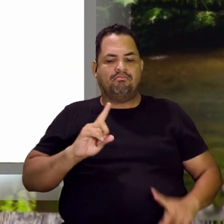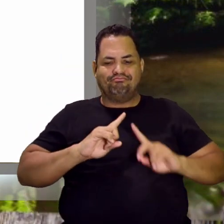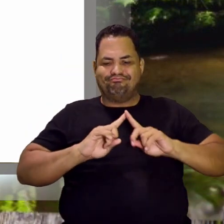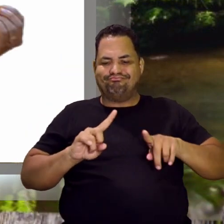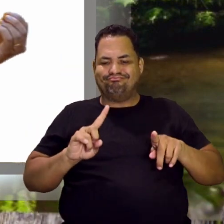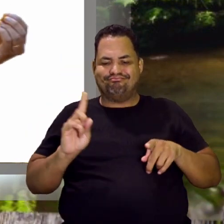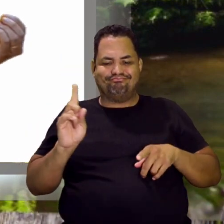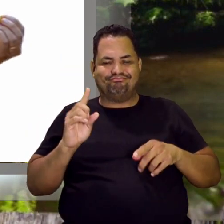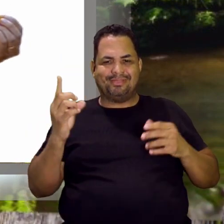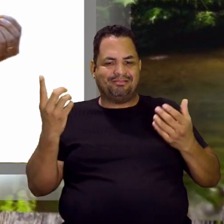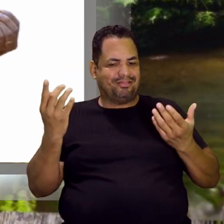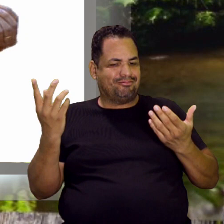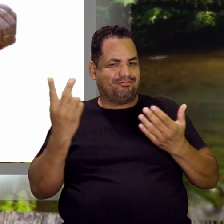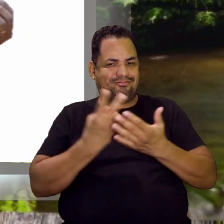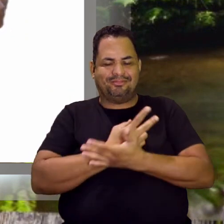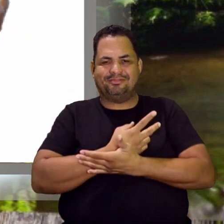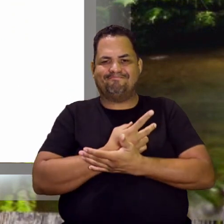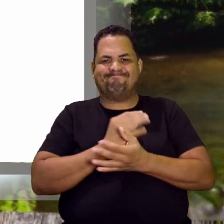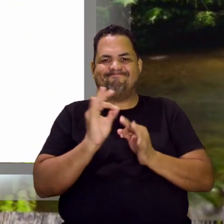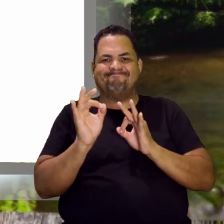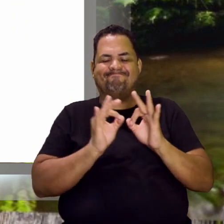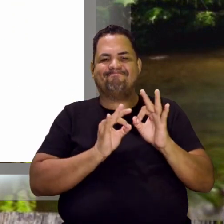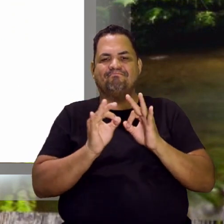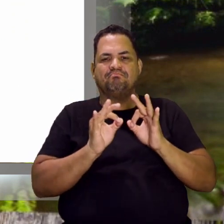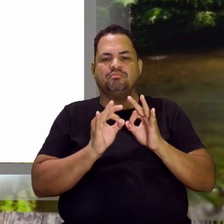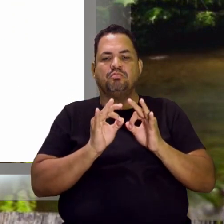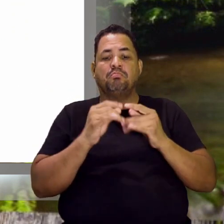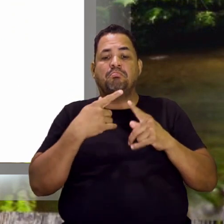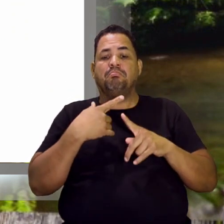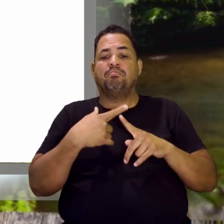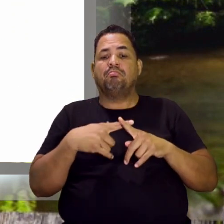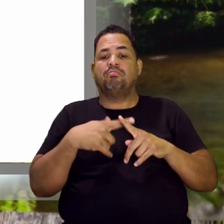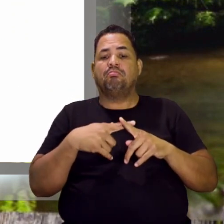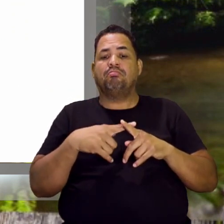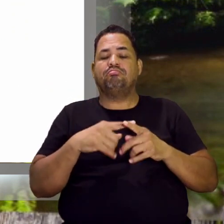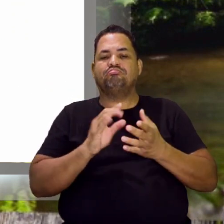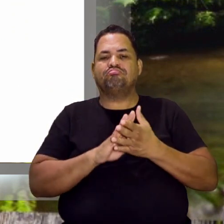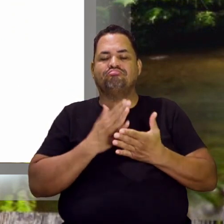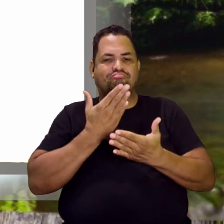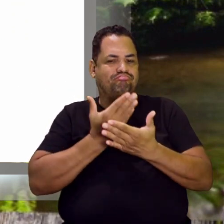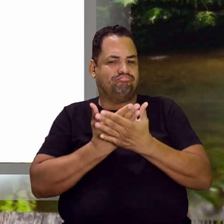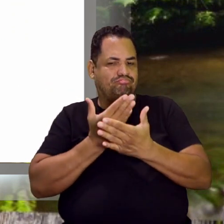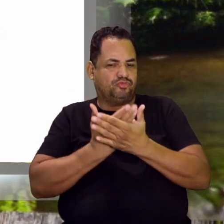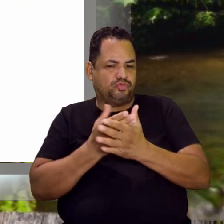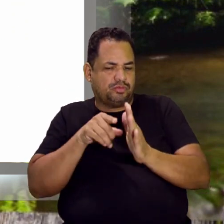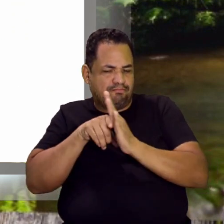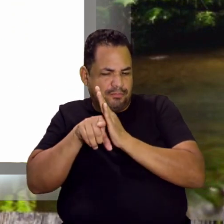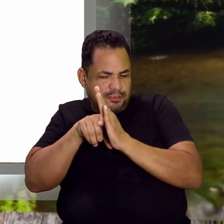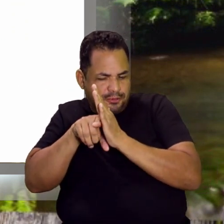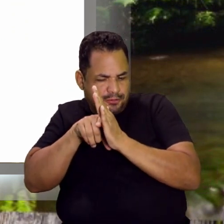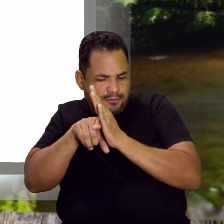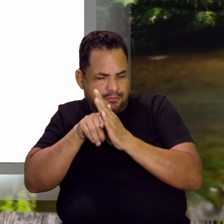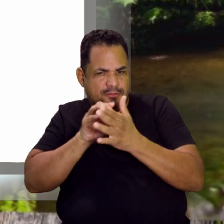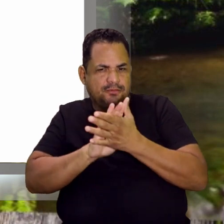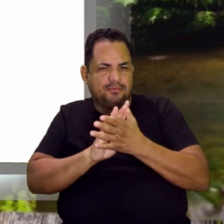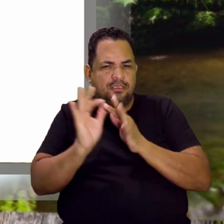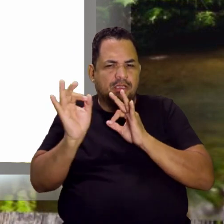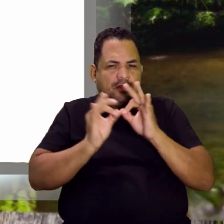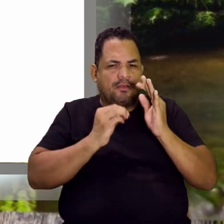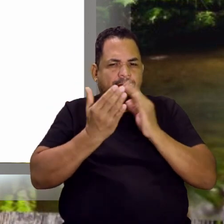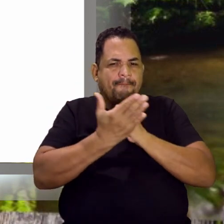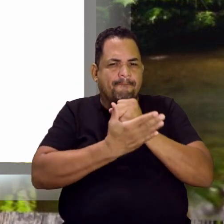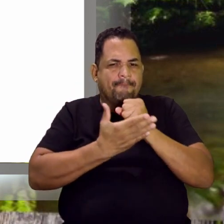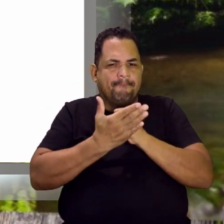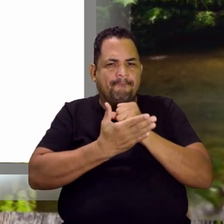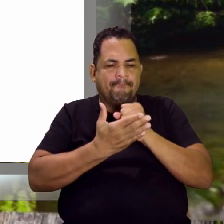Porque o estudo do Mendel foi muito bem embasado, né? E por isso ele conseguiu criar uma